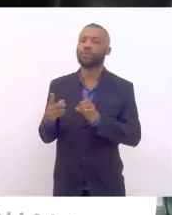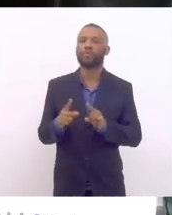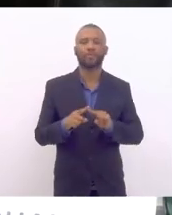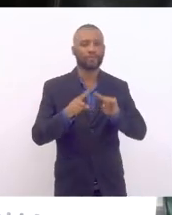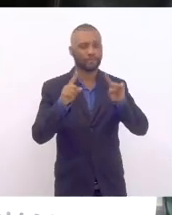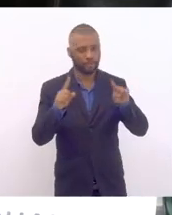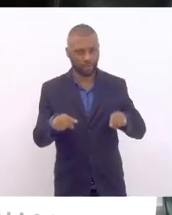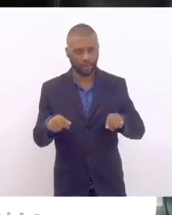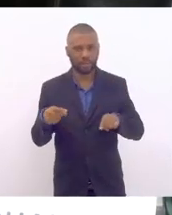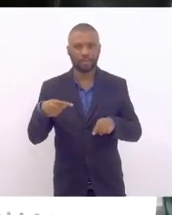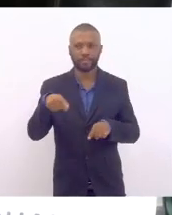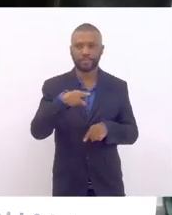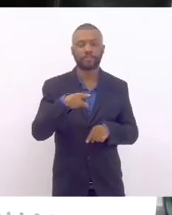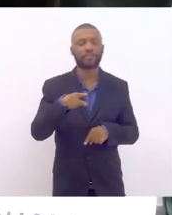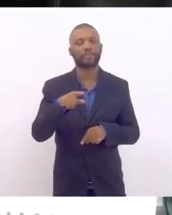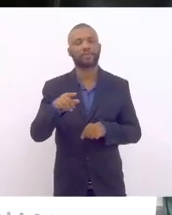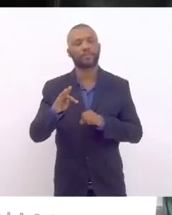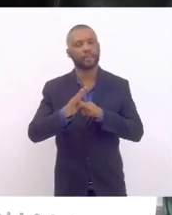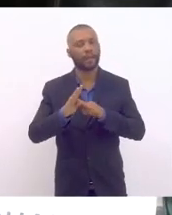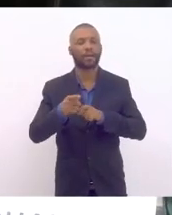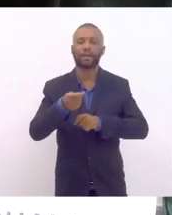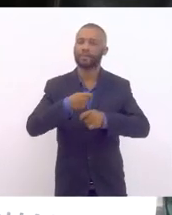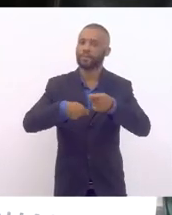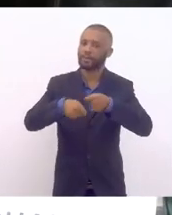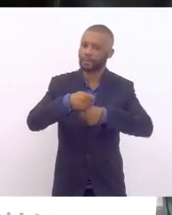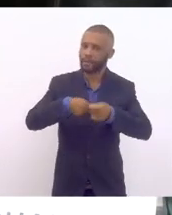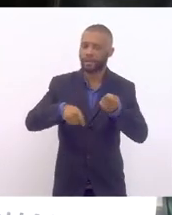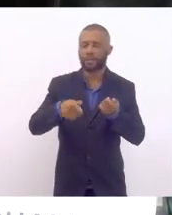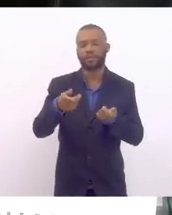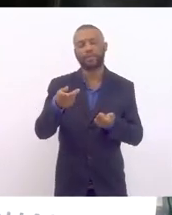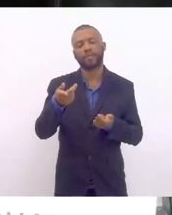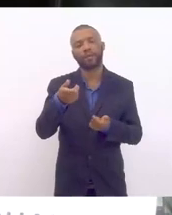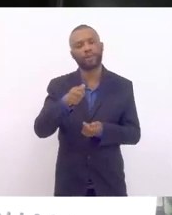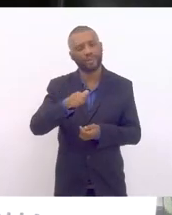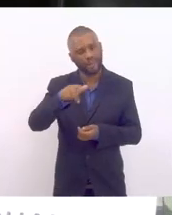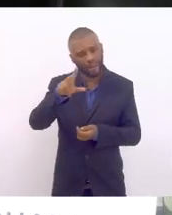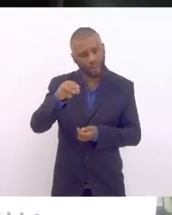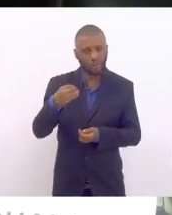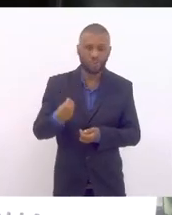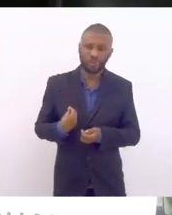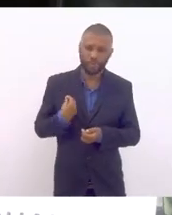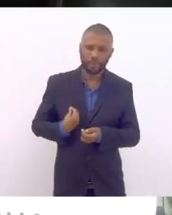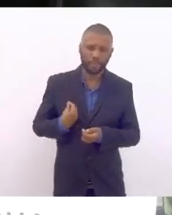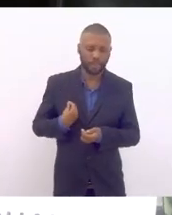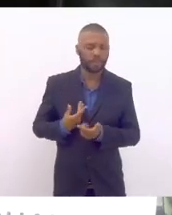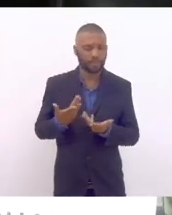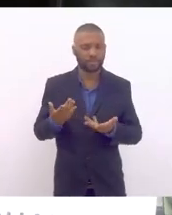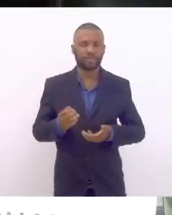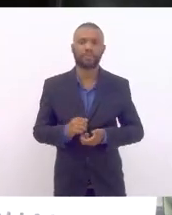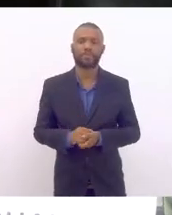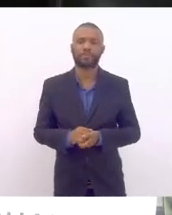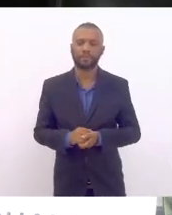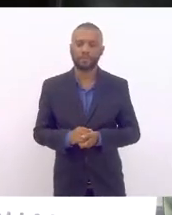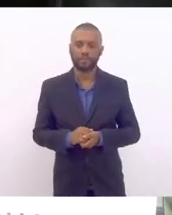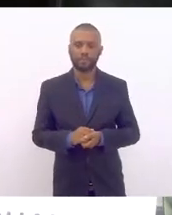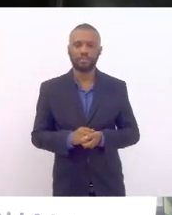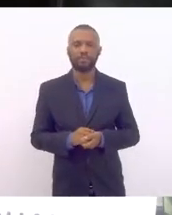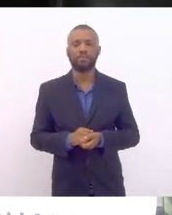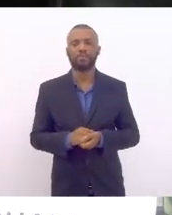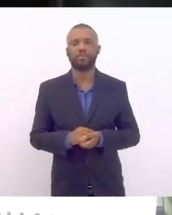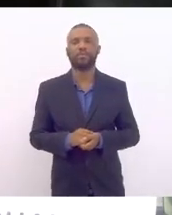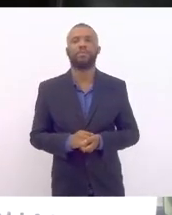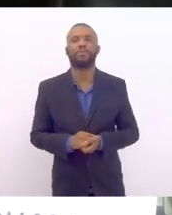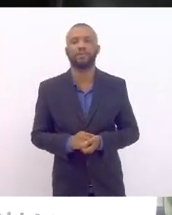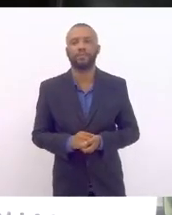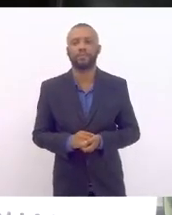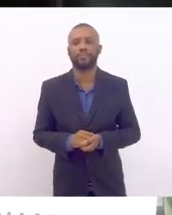técnico-administrativos docentes e aos discentes presentes as demais presente é eu